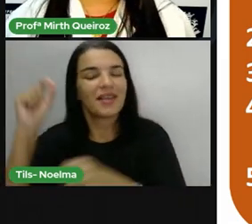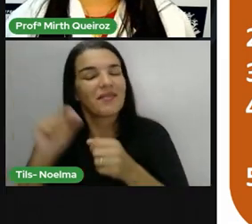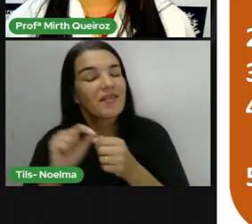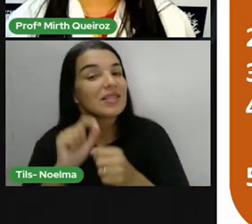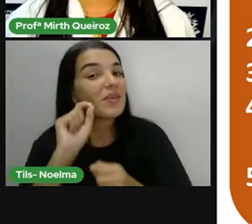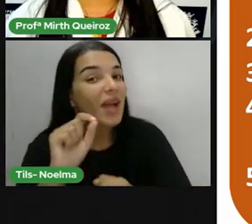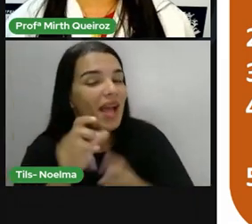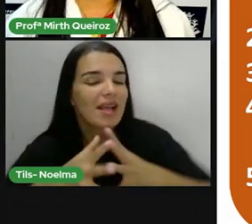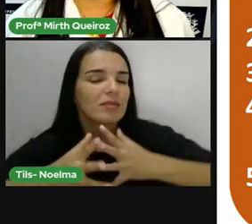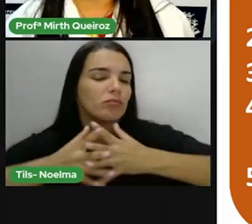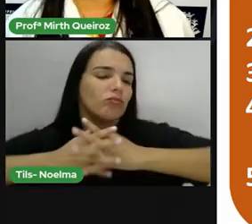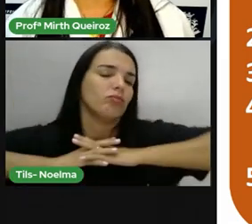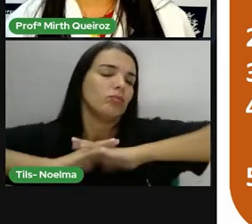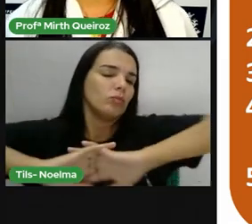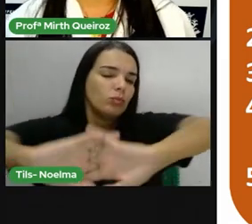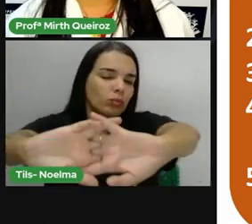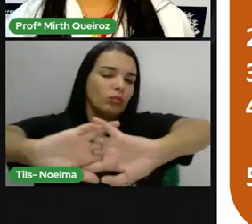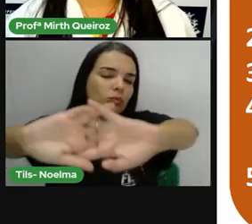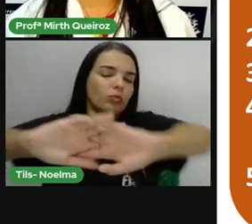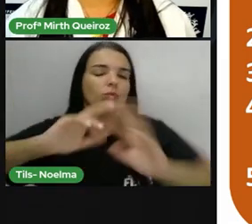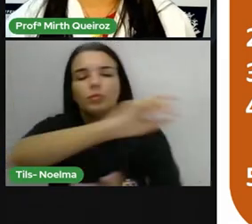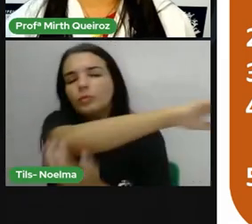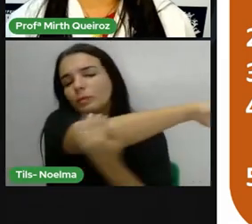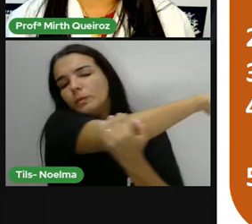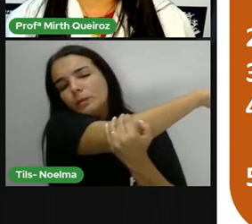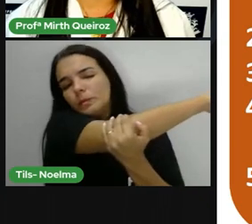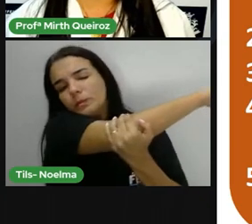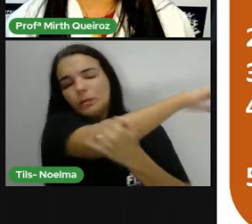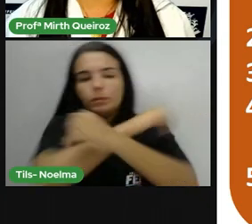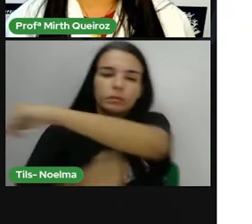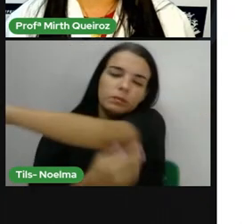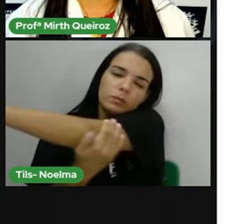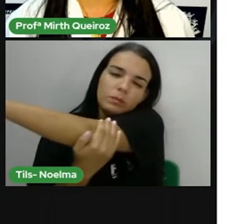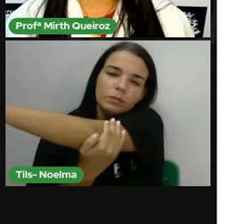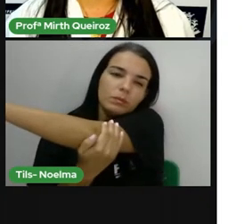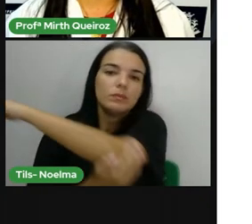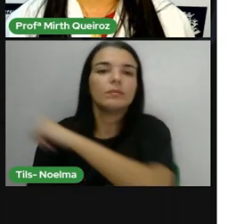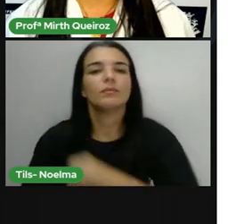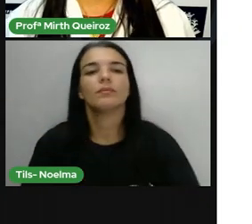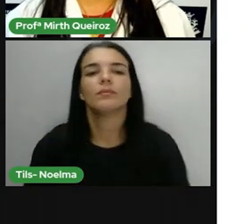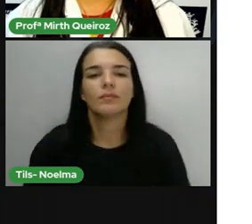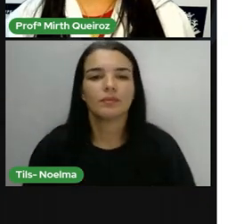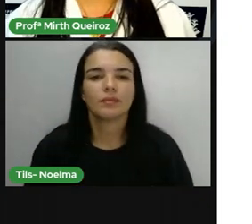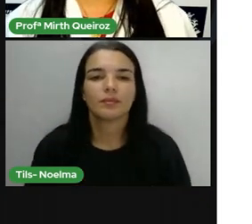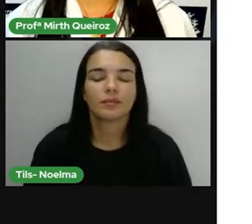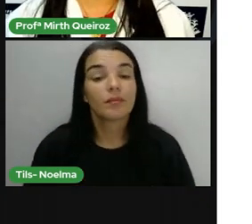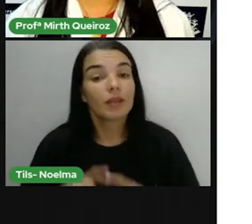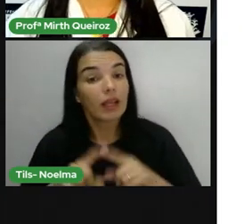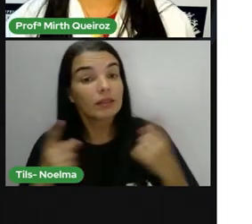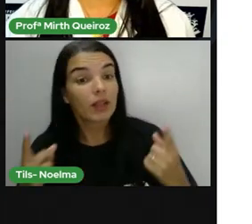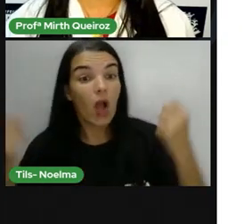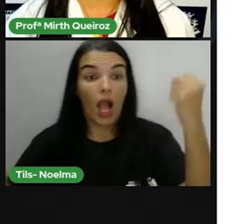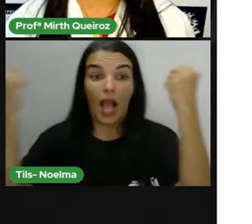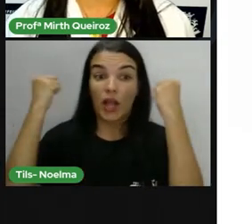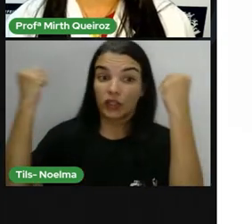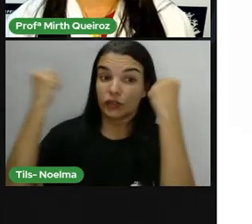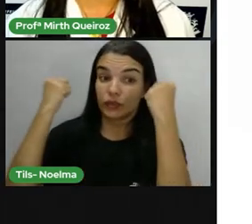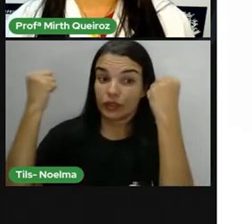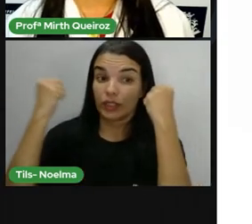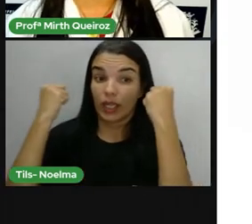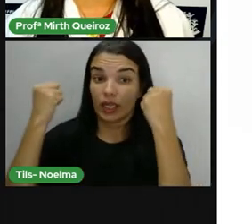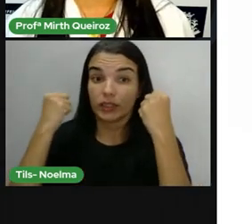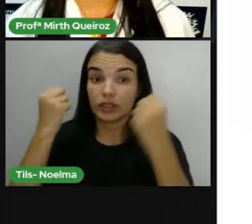o alongamento após terminar aí também a atividade física. As atividades